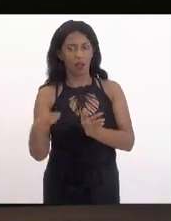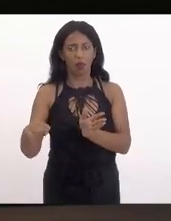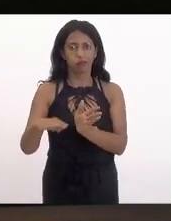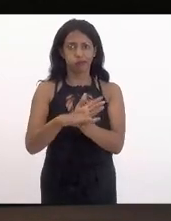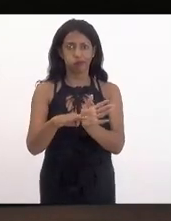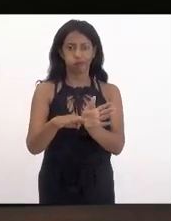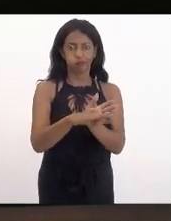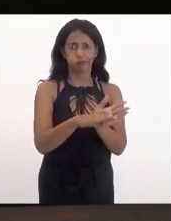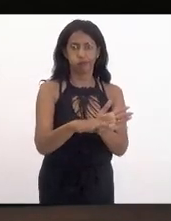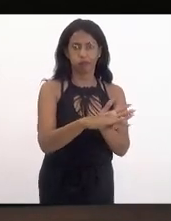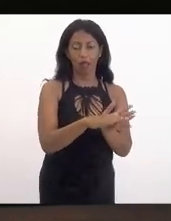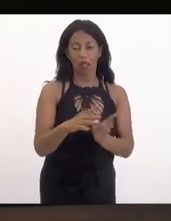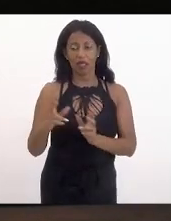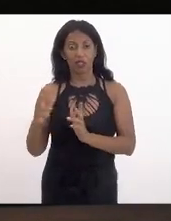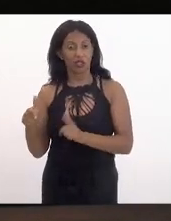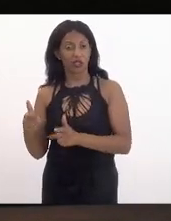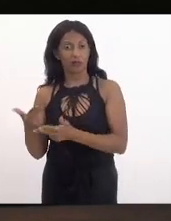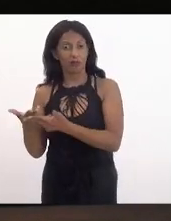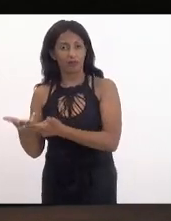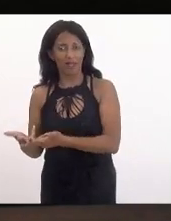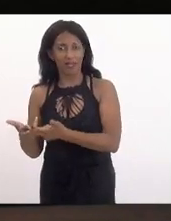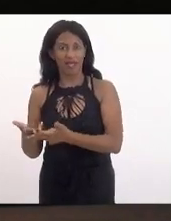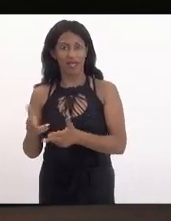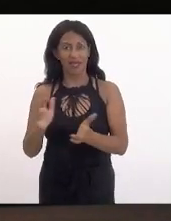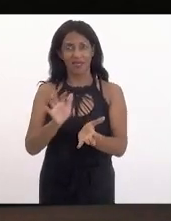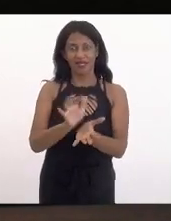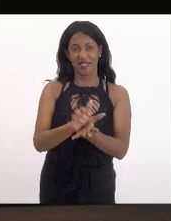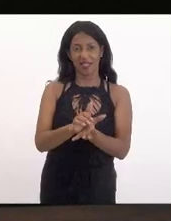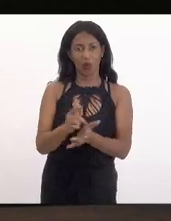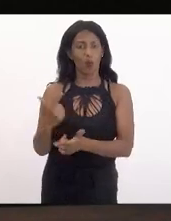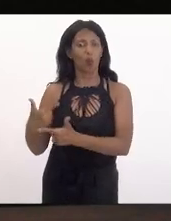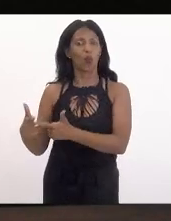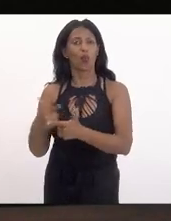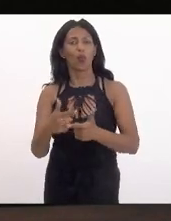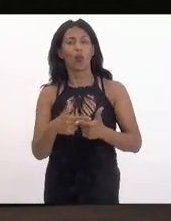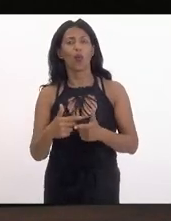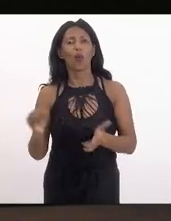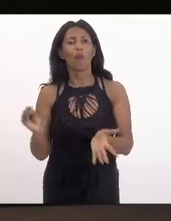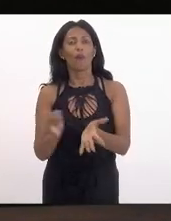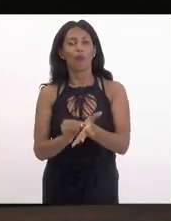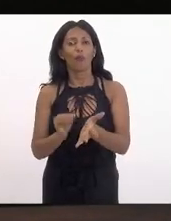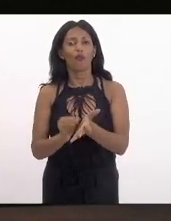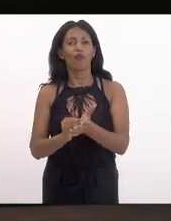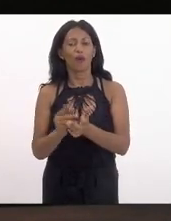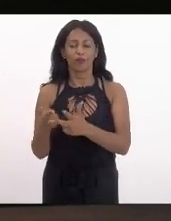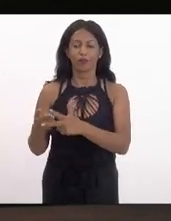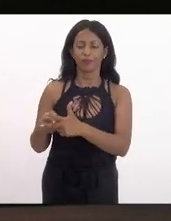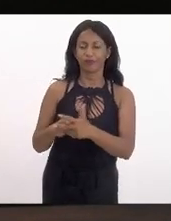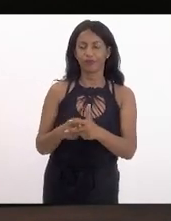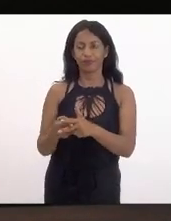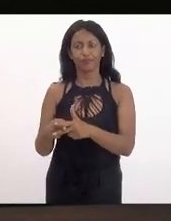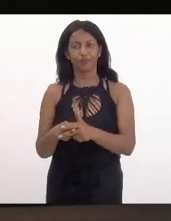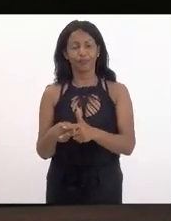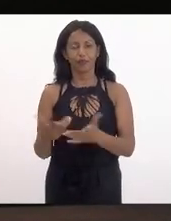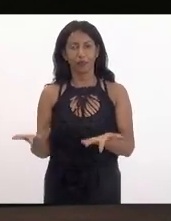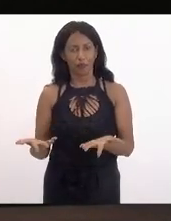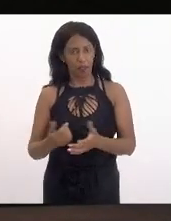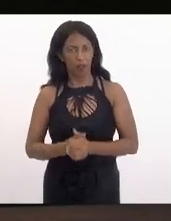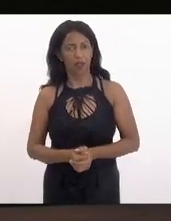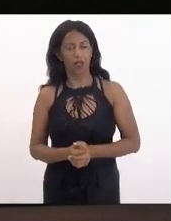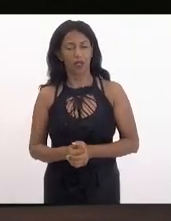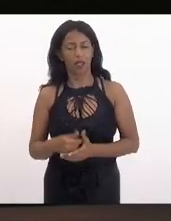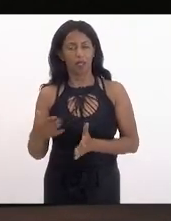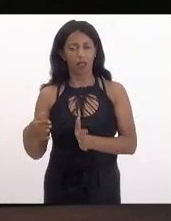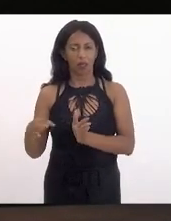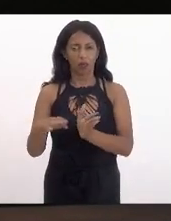estações de paciência até Santa Cruz tava com problema principalmente por falta de manutenção Então os